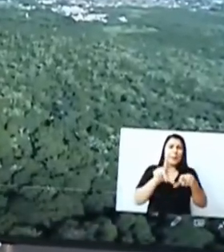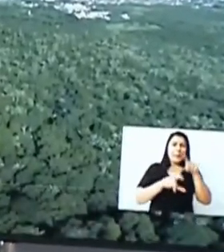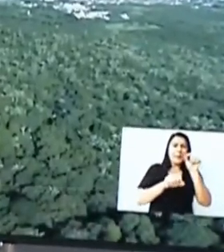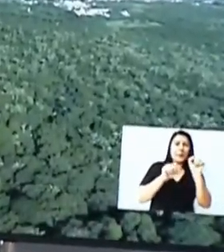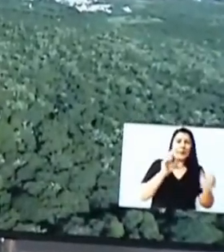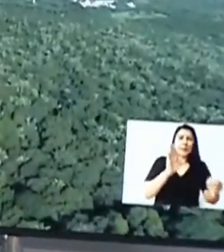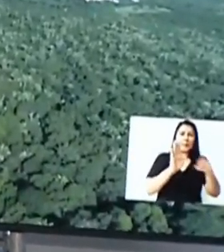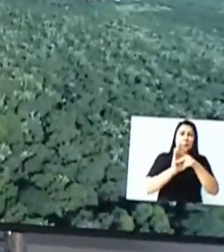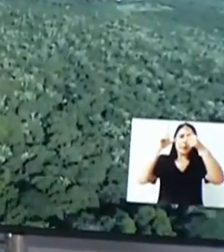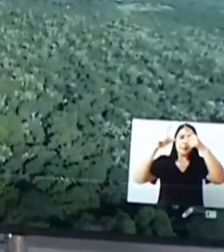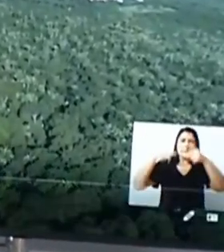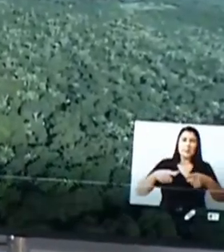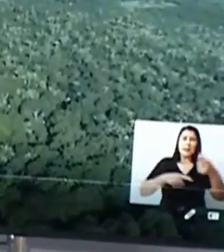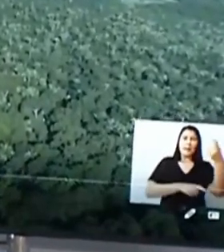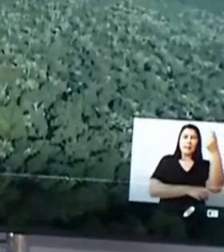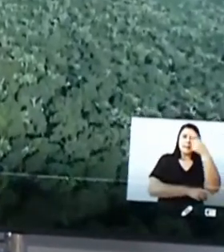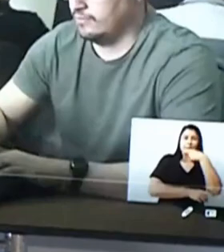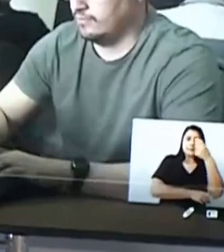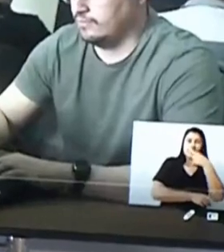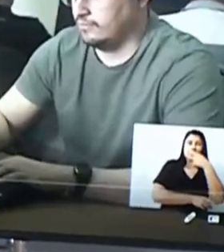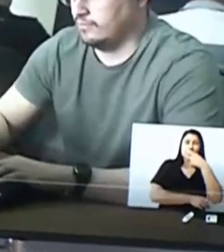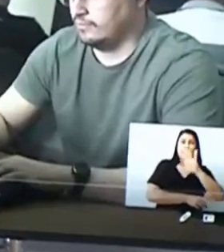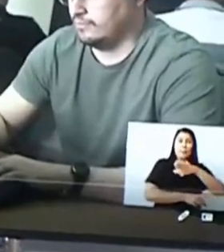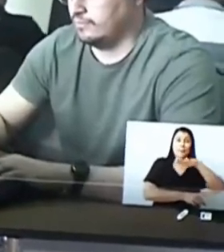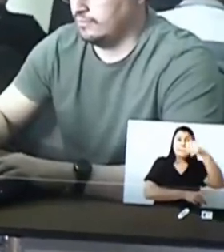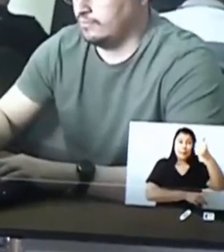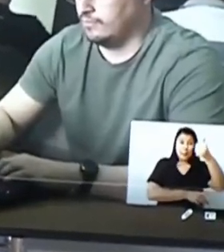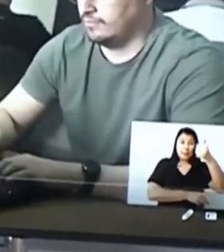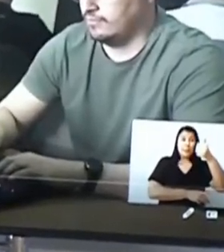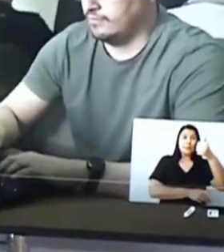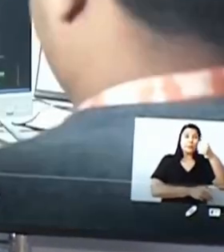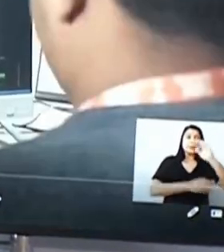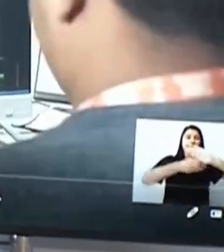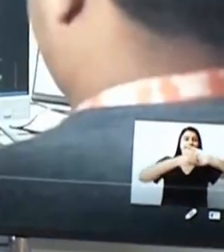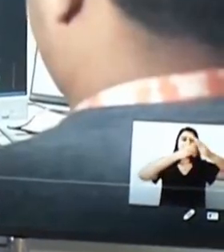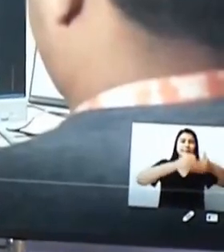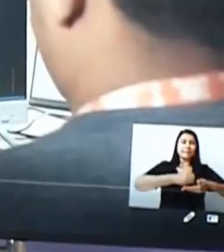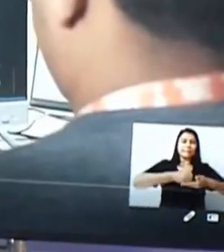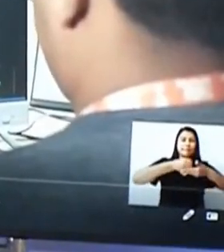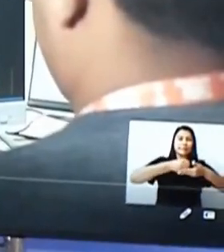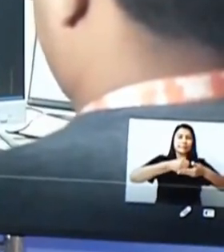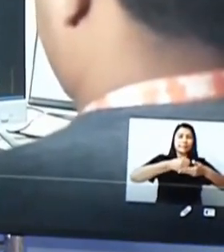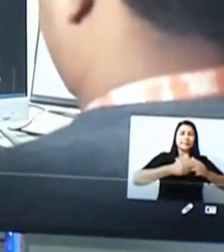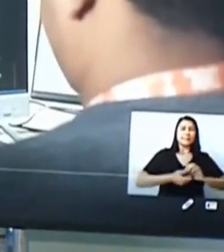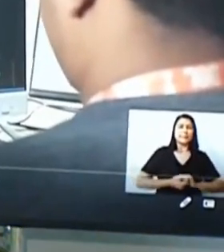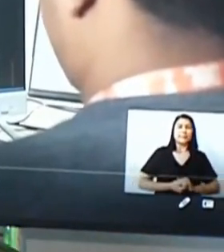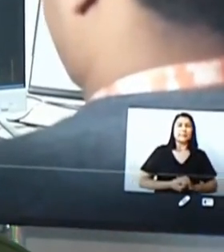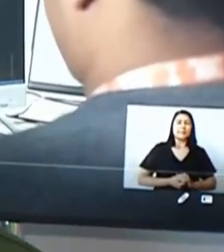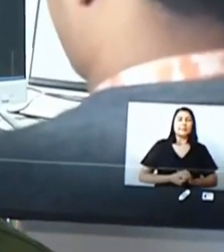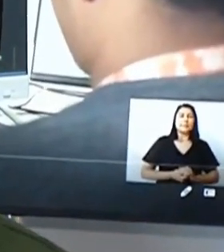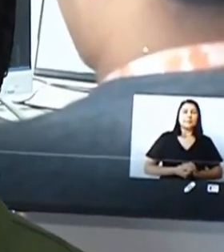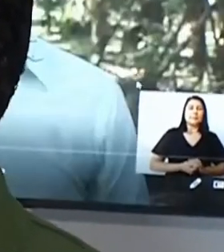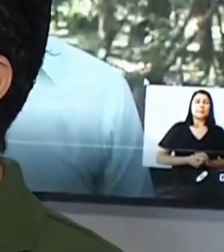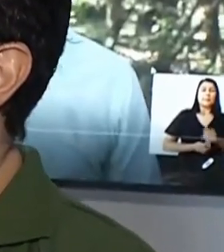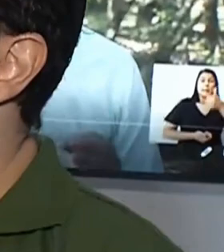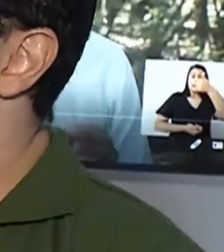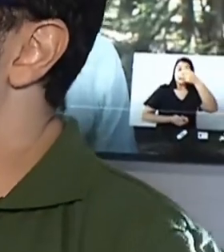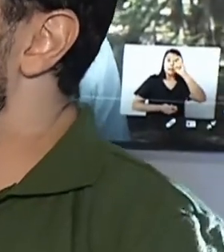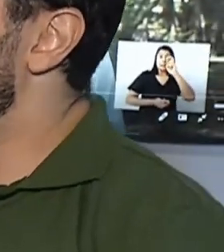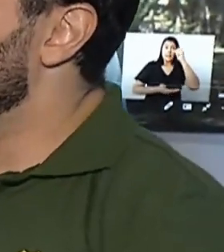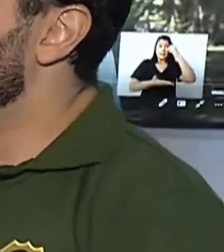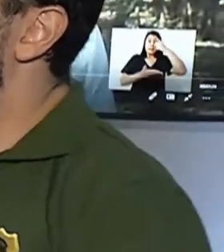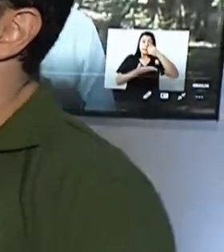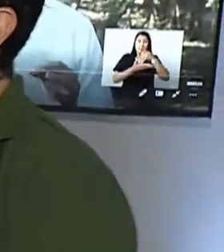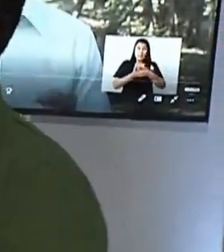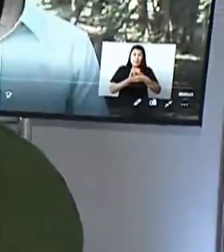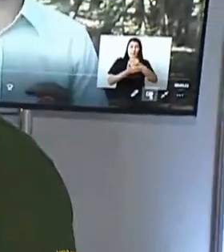desenvolvimento sustentável e também cobrar, né, fiscalizar todo ilícito ambiental. Agora, Daniel,